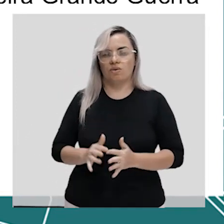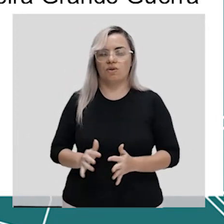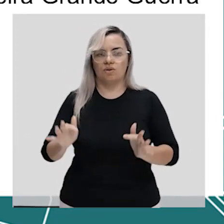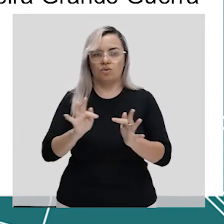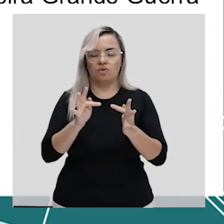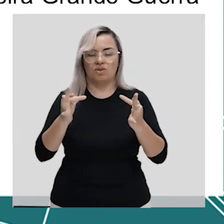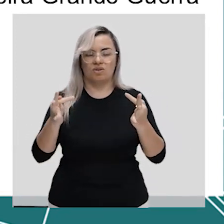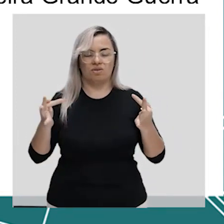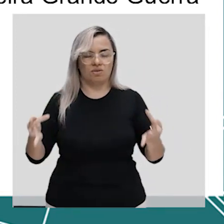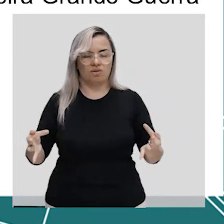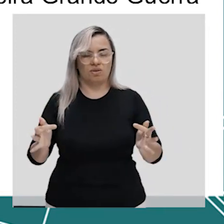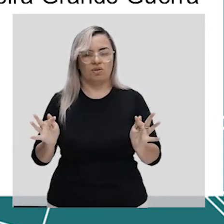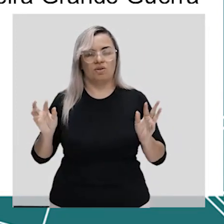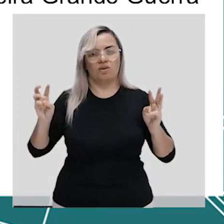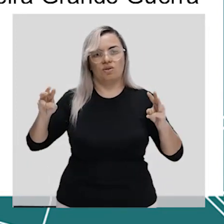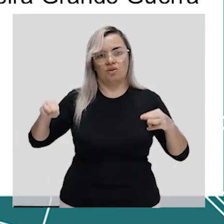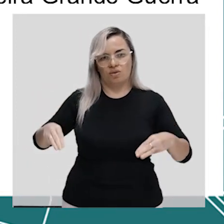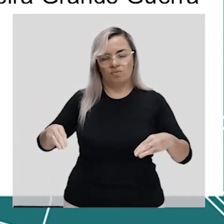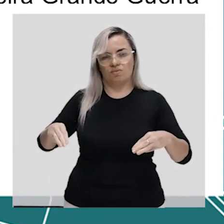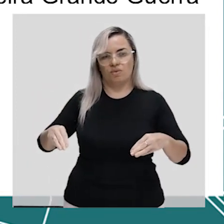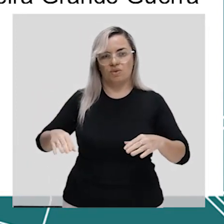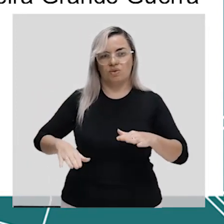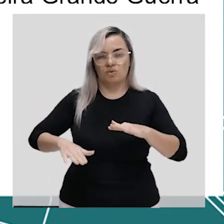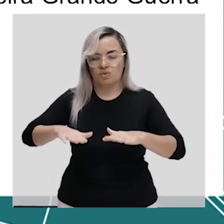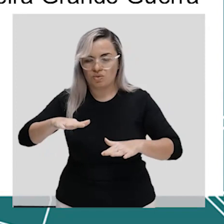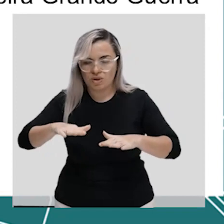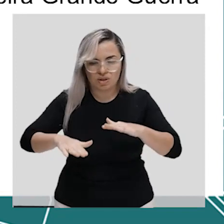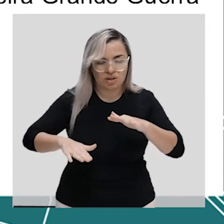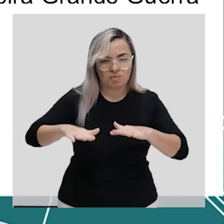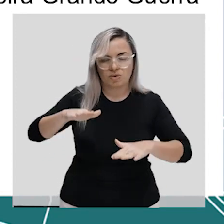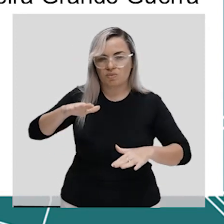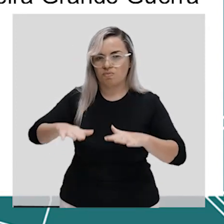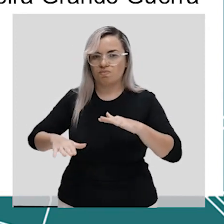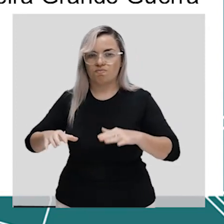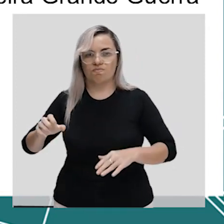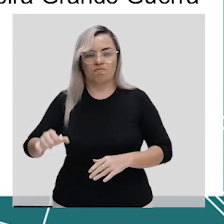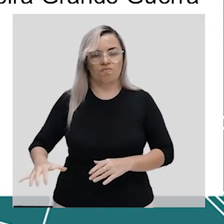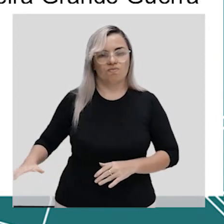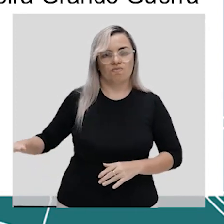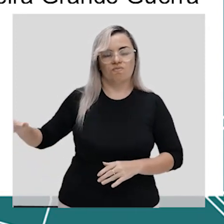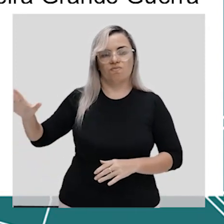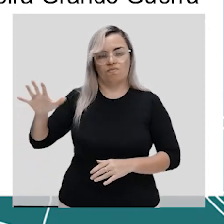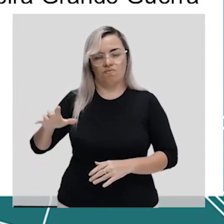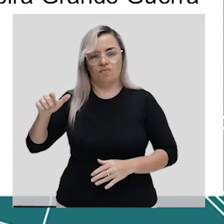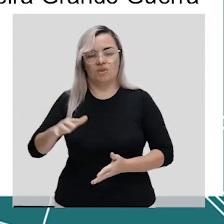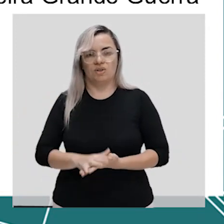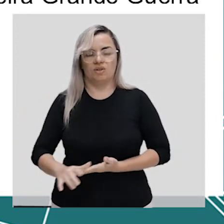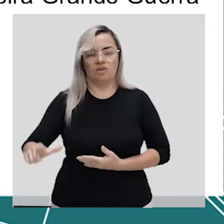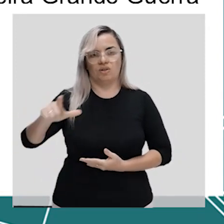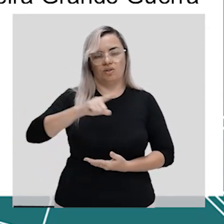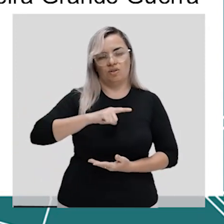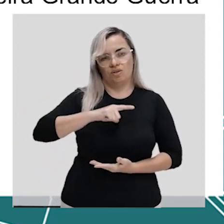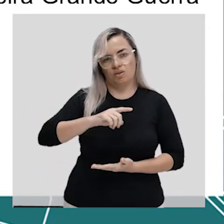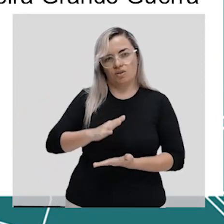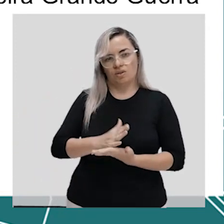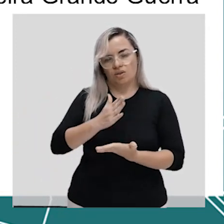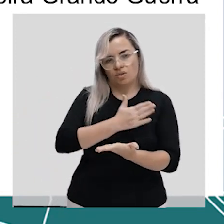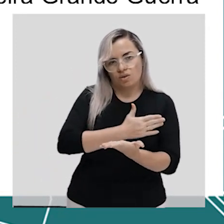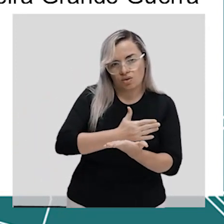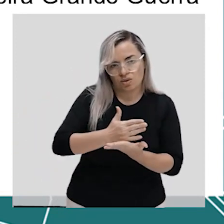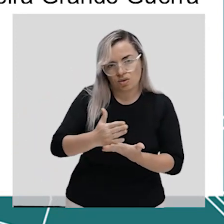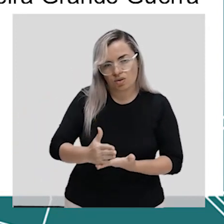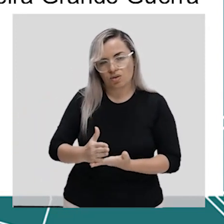simplesmente o fim do equilíbrio europeu. O equilíbrio que existia na Europa desde o Congresso de